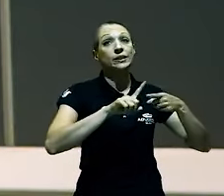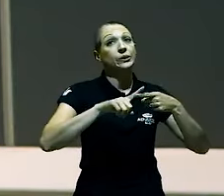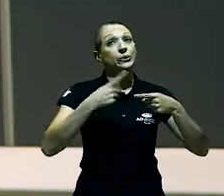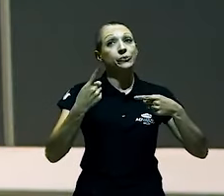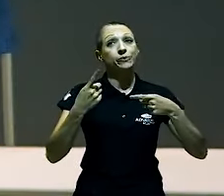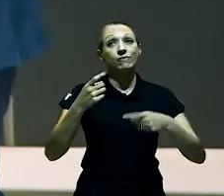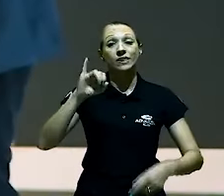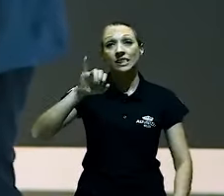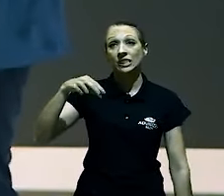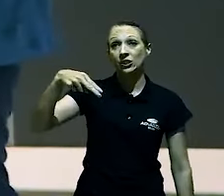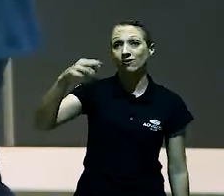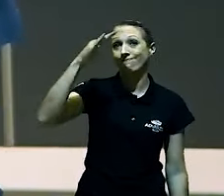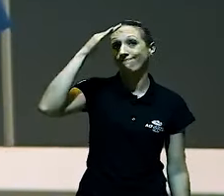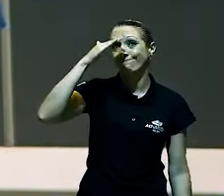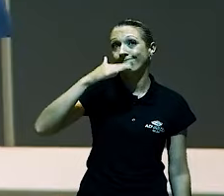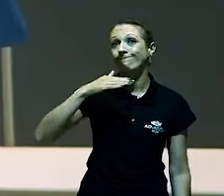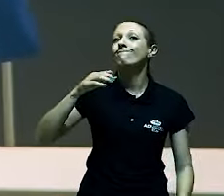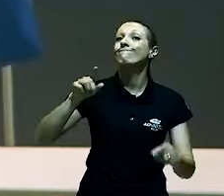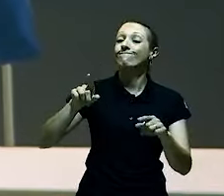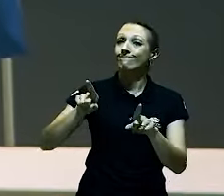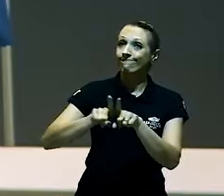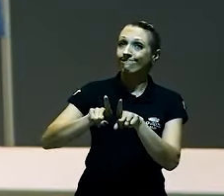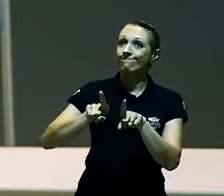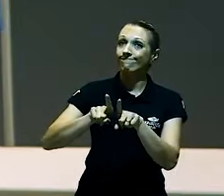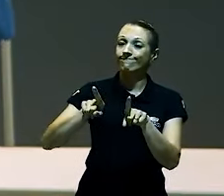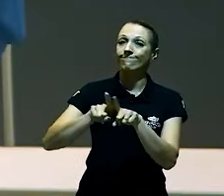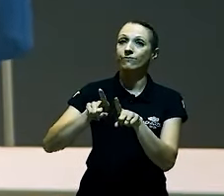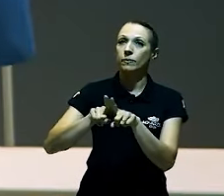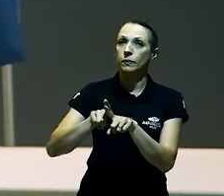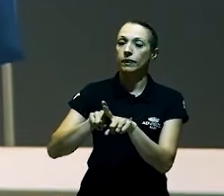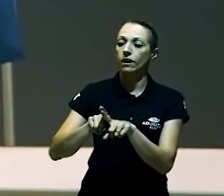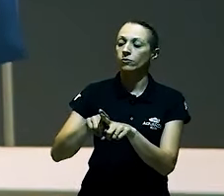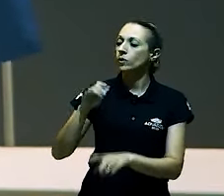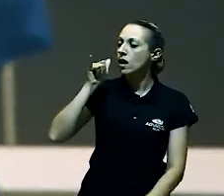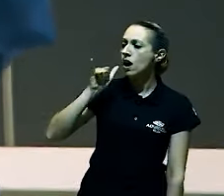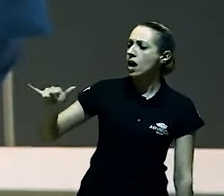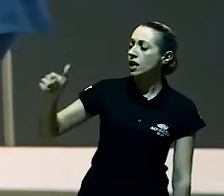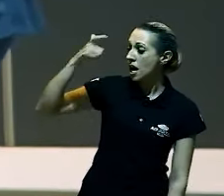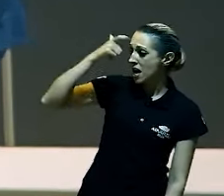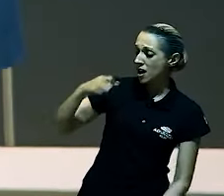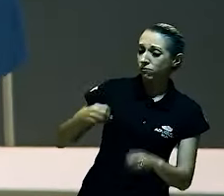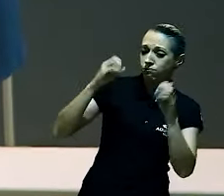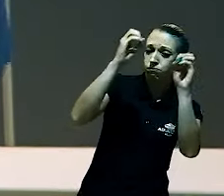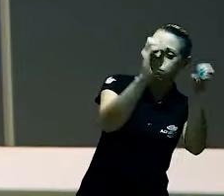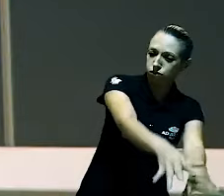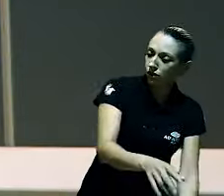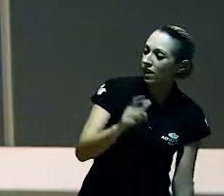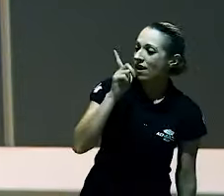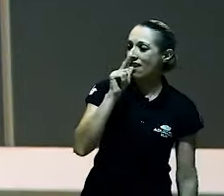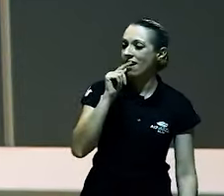Jonas comete uma maldade e agora diz: lance-me ao mar, eu preciso ser destruído porque eu cometi uma maldade. Mas aqueles